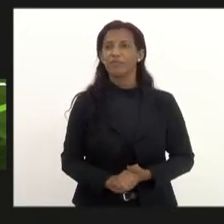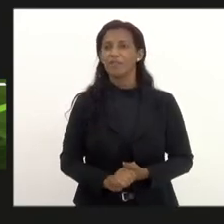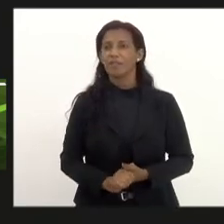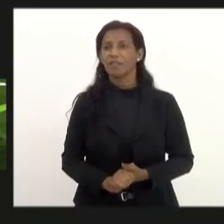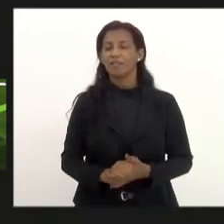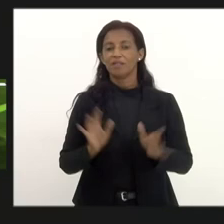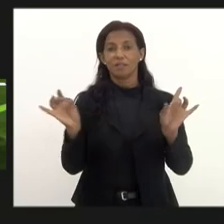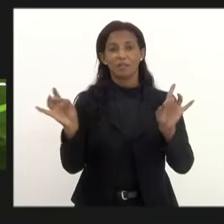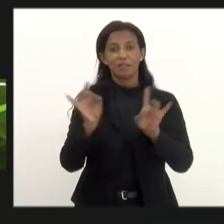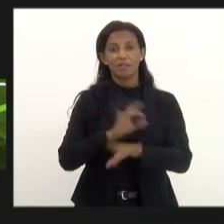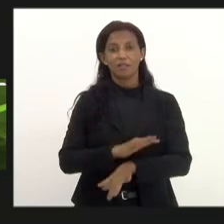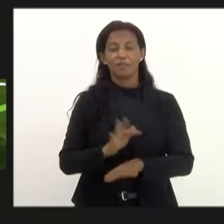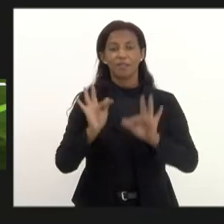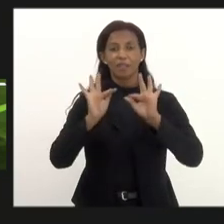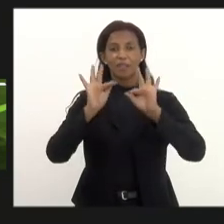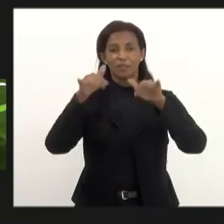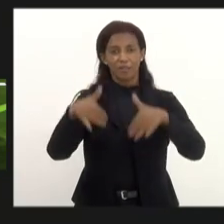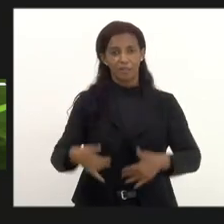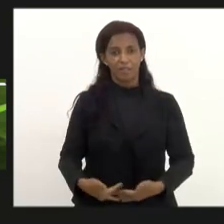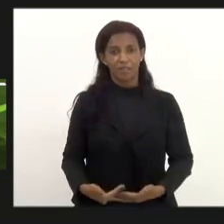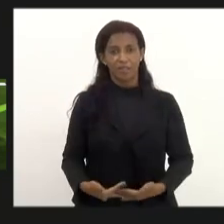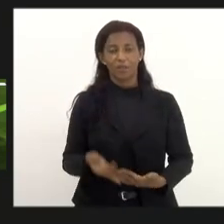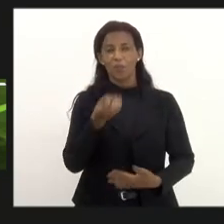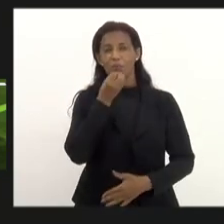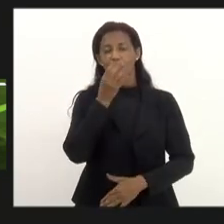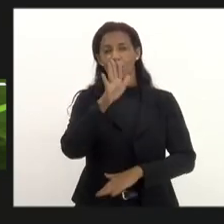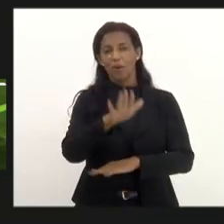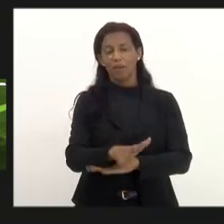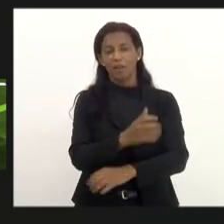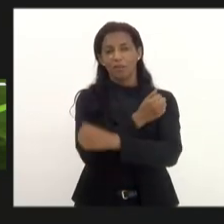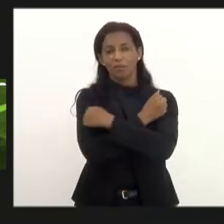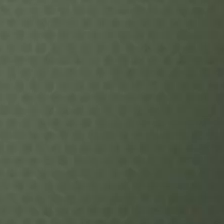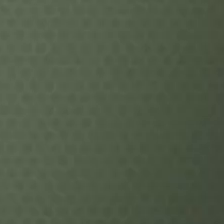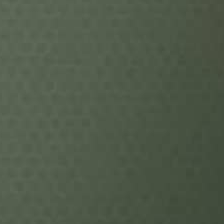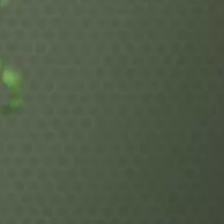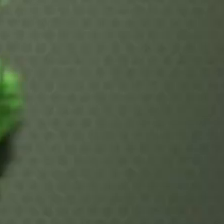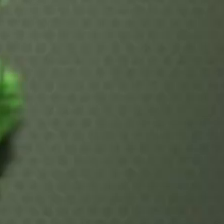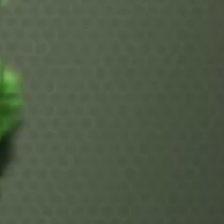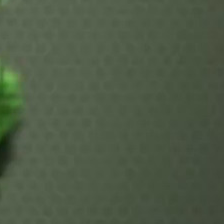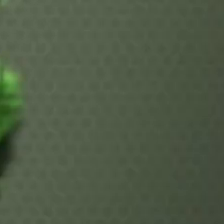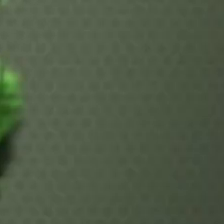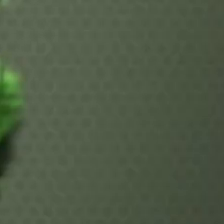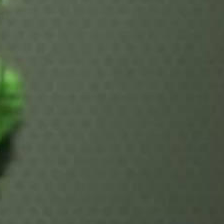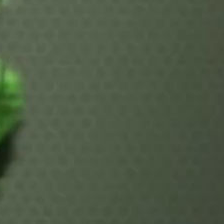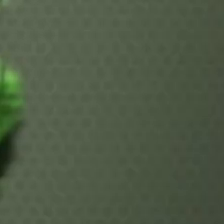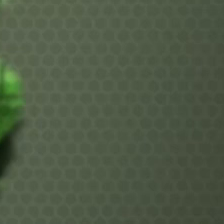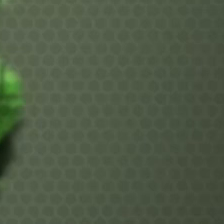por encerrada a sessão. Uma boa tarde, um abraço a todos.